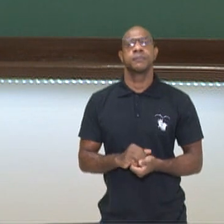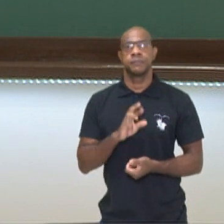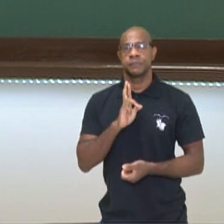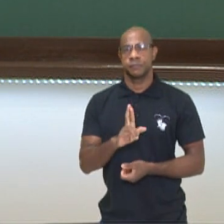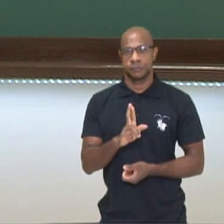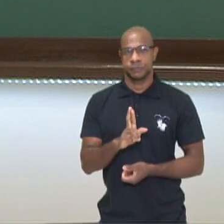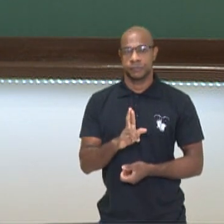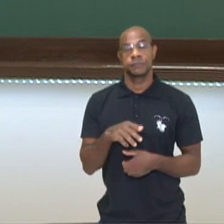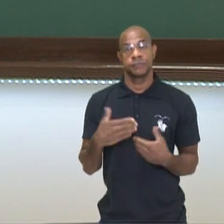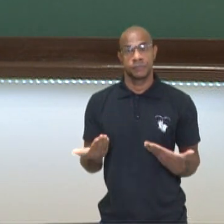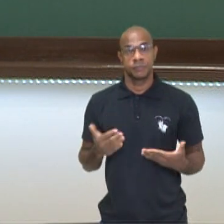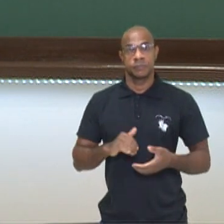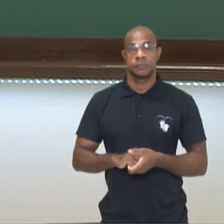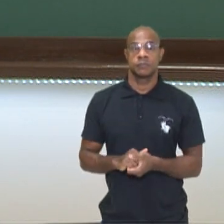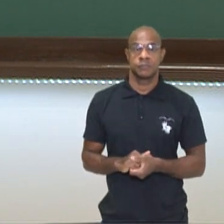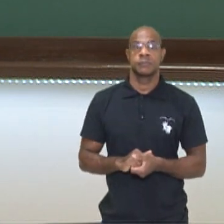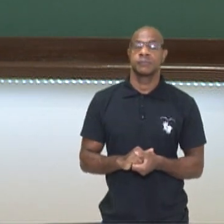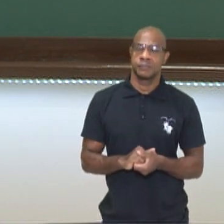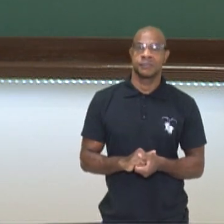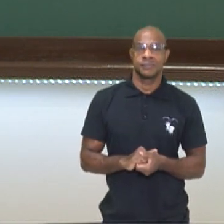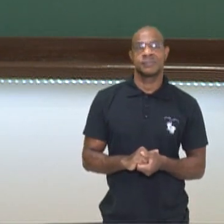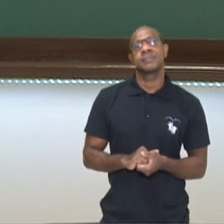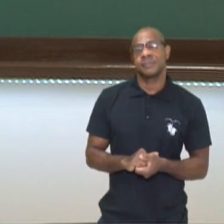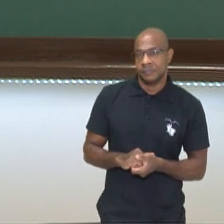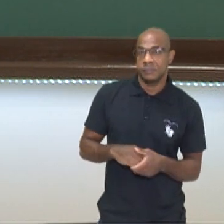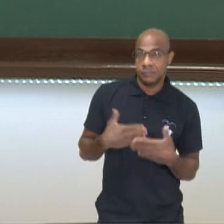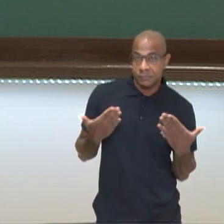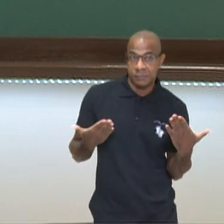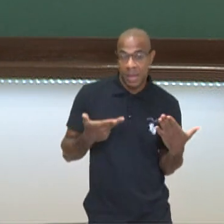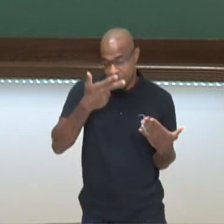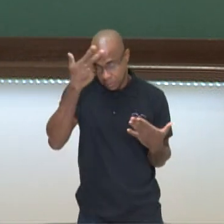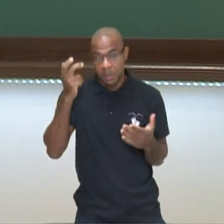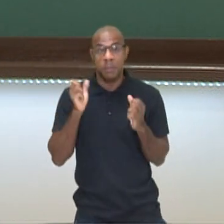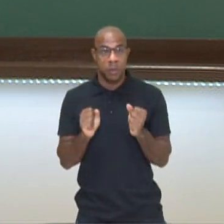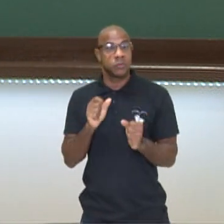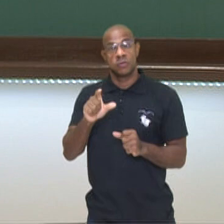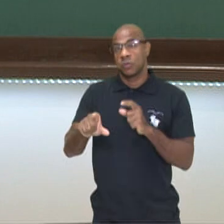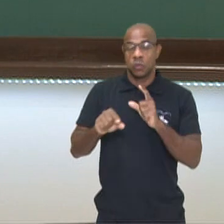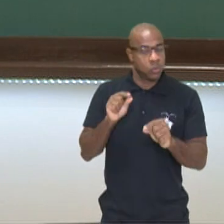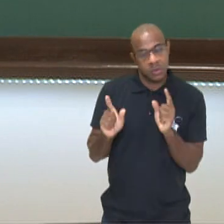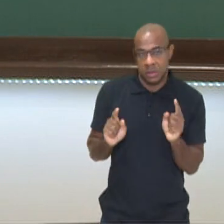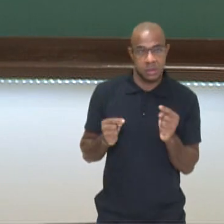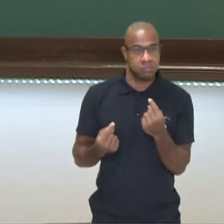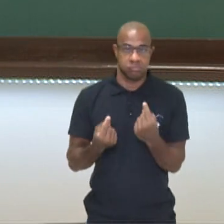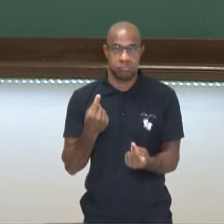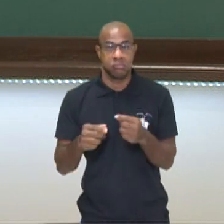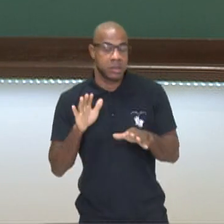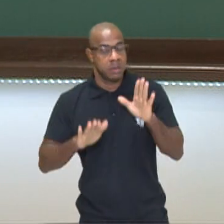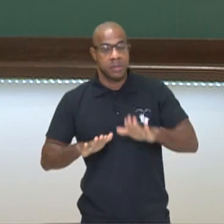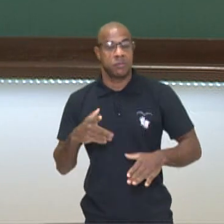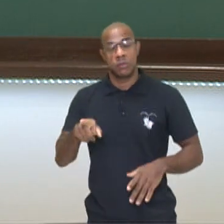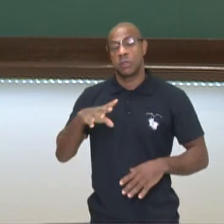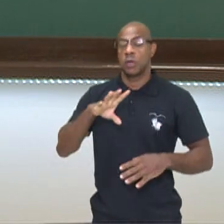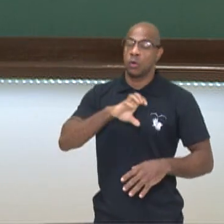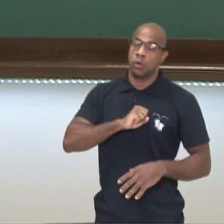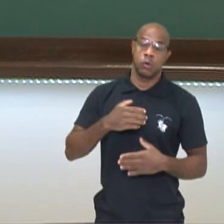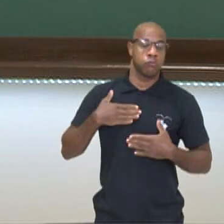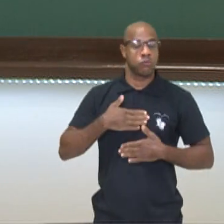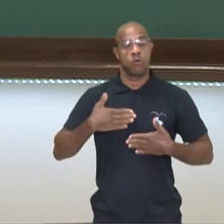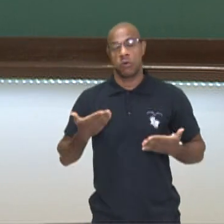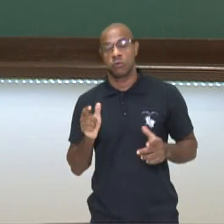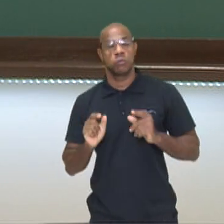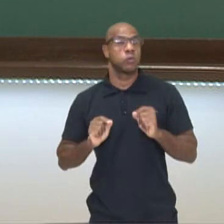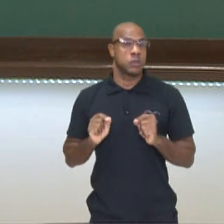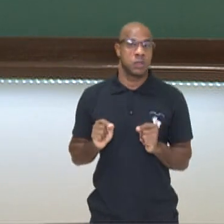Respondeu? Então, o espectador ele pode escolher, a pessoa pode escolher uma ou outra de acordo com o seu gosto? O programa vai falar